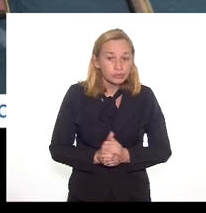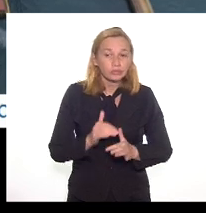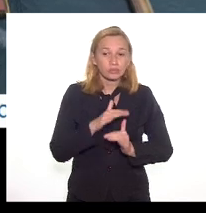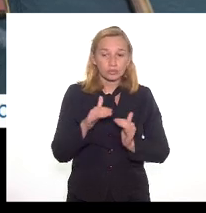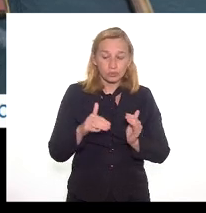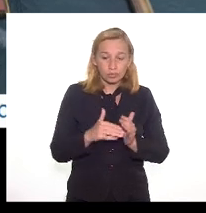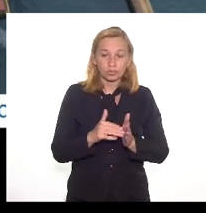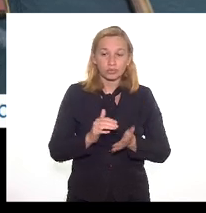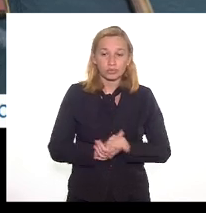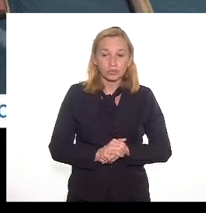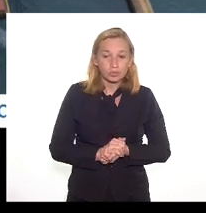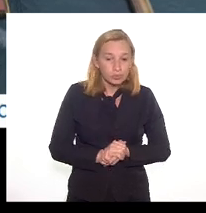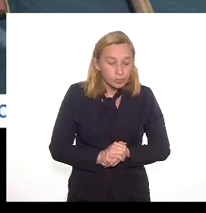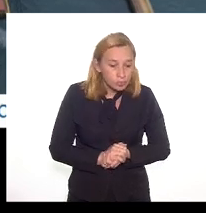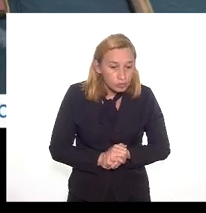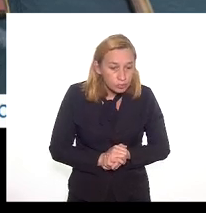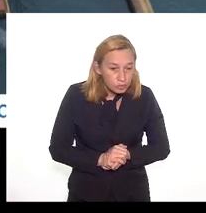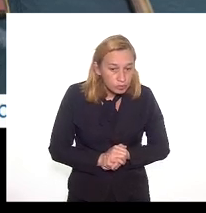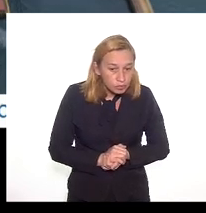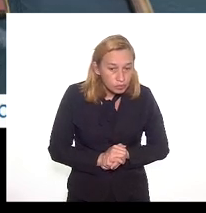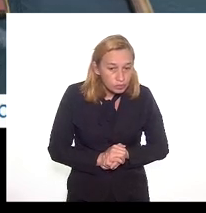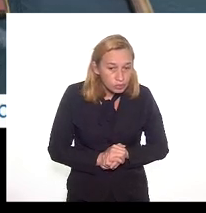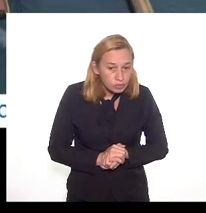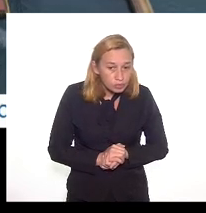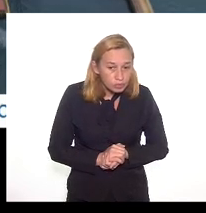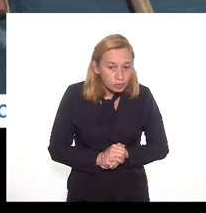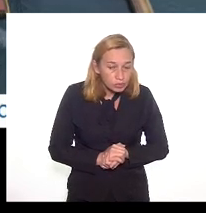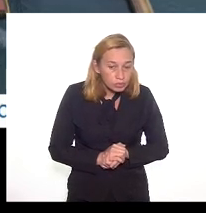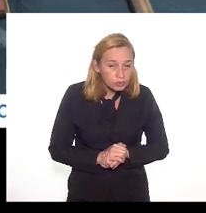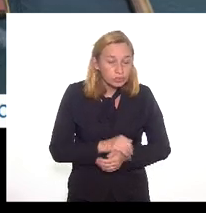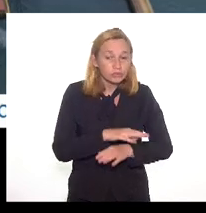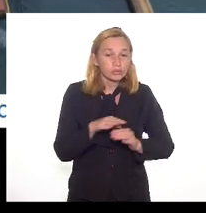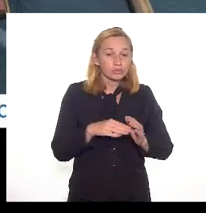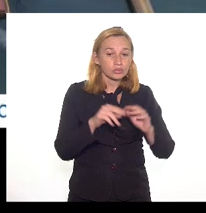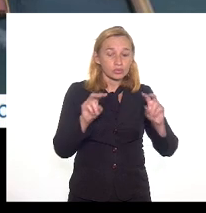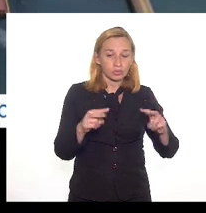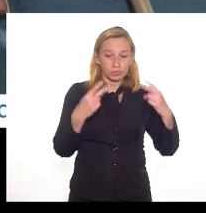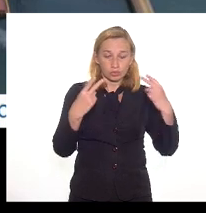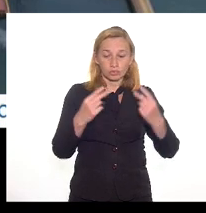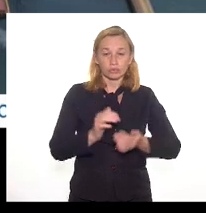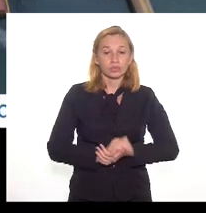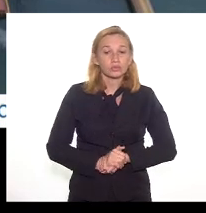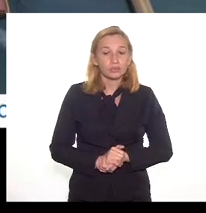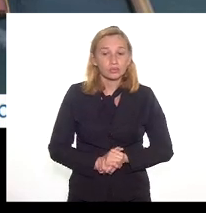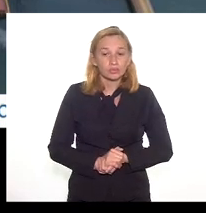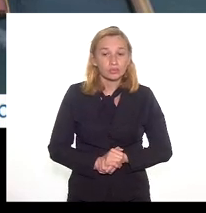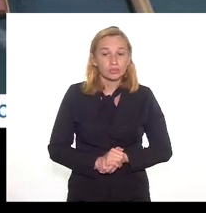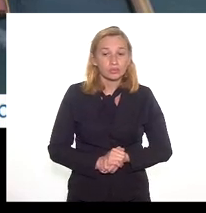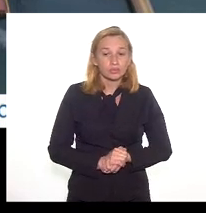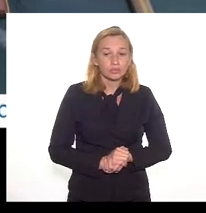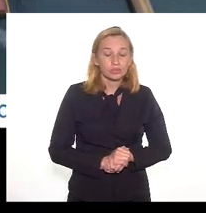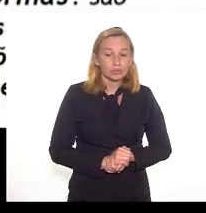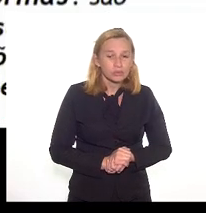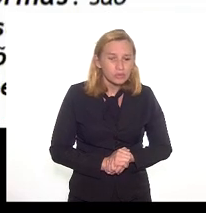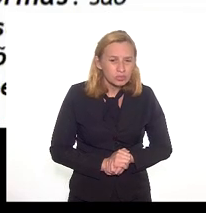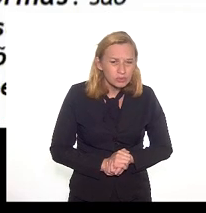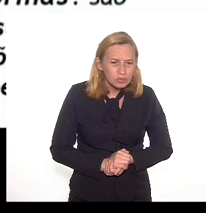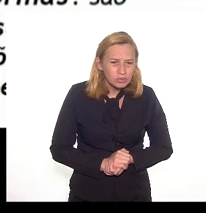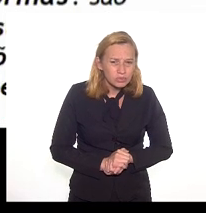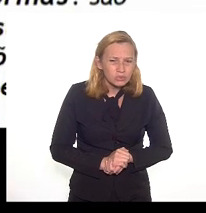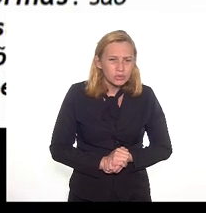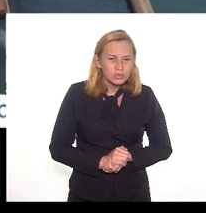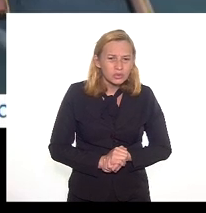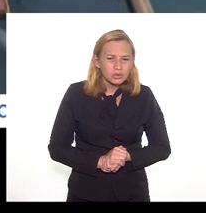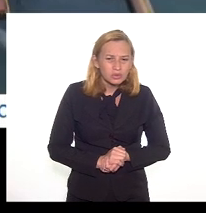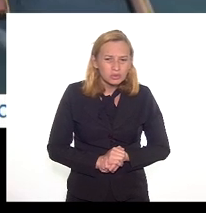mesa, e quem está também nos assistindo aí, não sei se está sendo transmitido pelo YouTube ou outra plataforma,